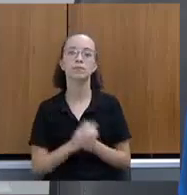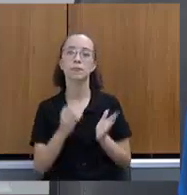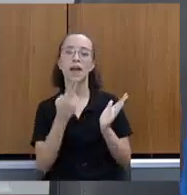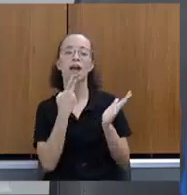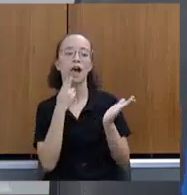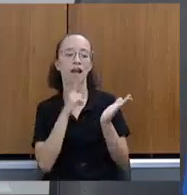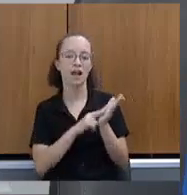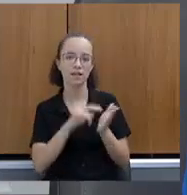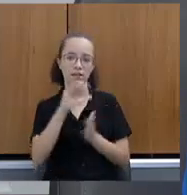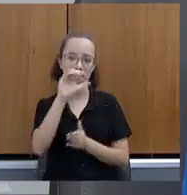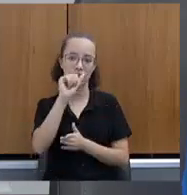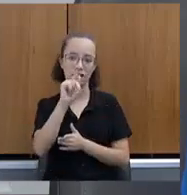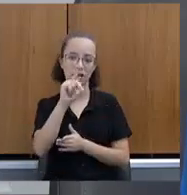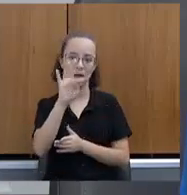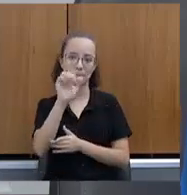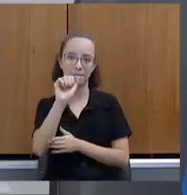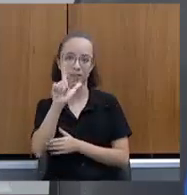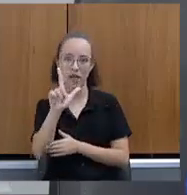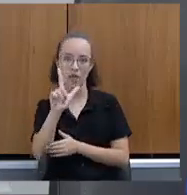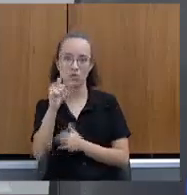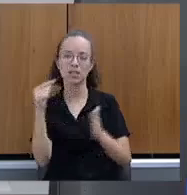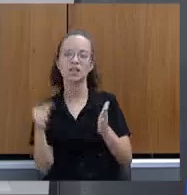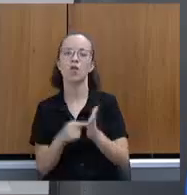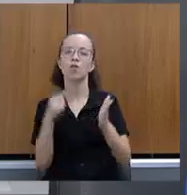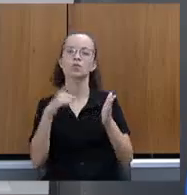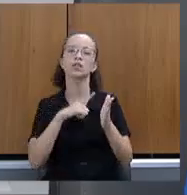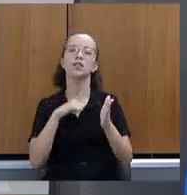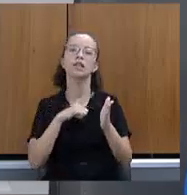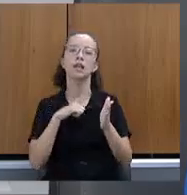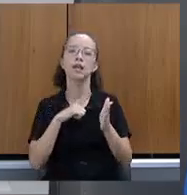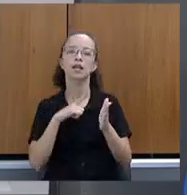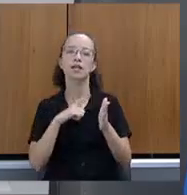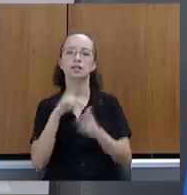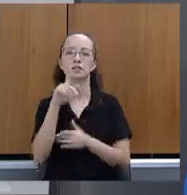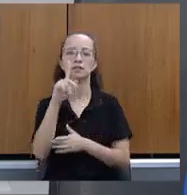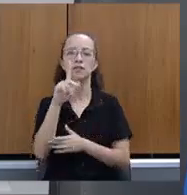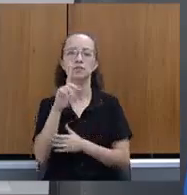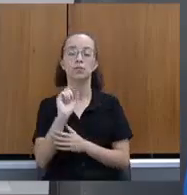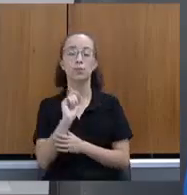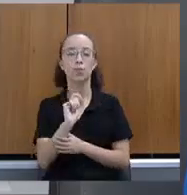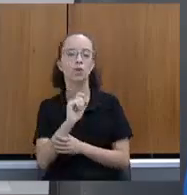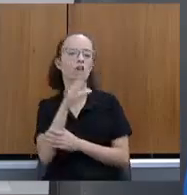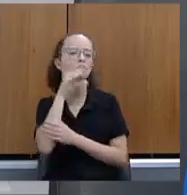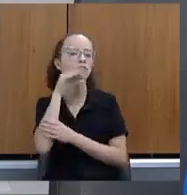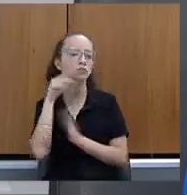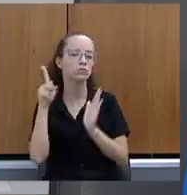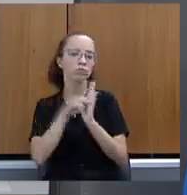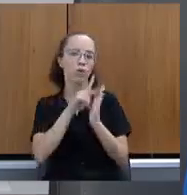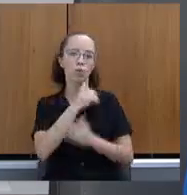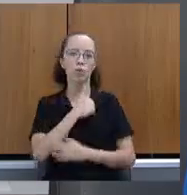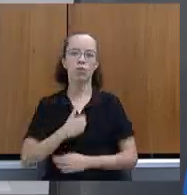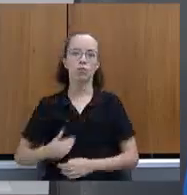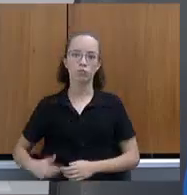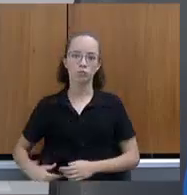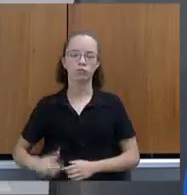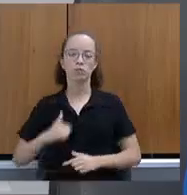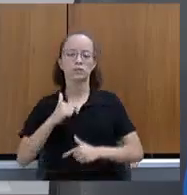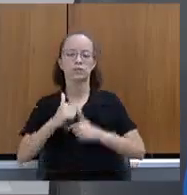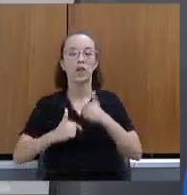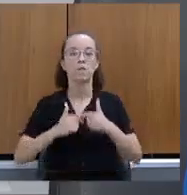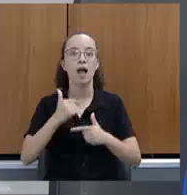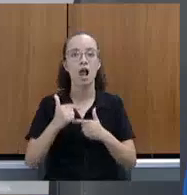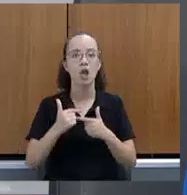nos traz a denúncia da porta giratória de servidores do governo atuam